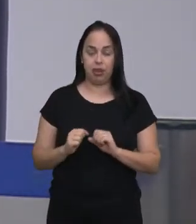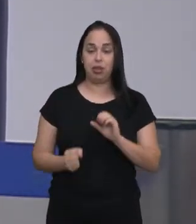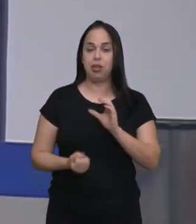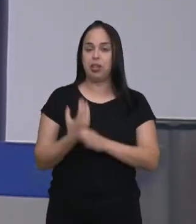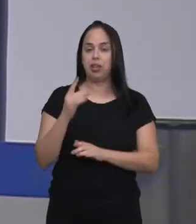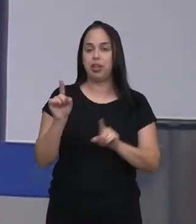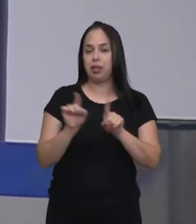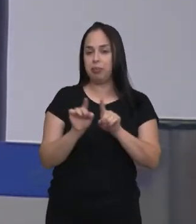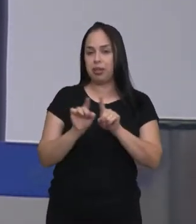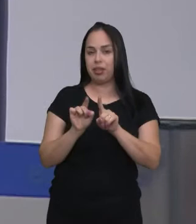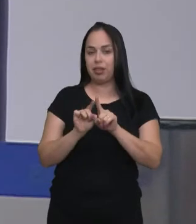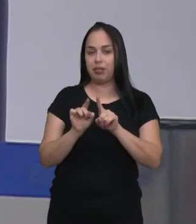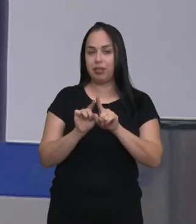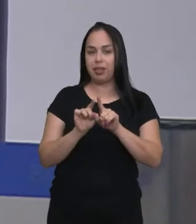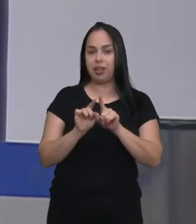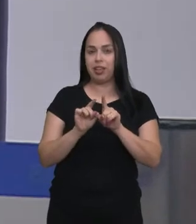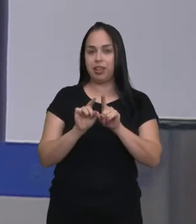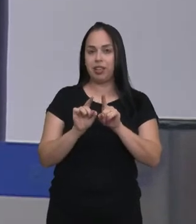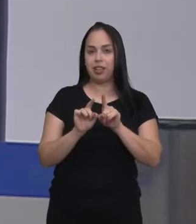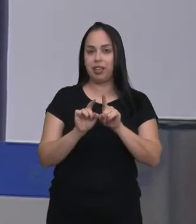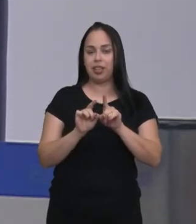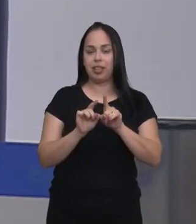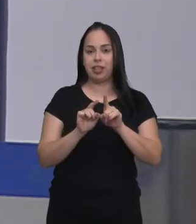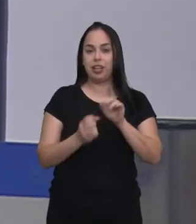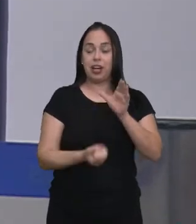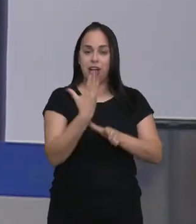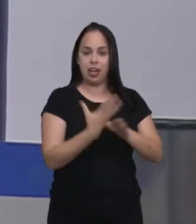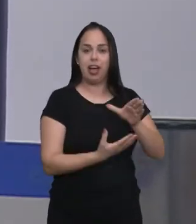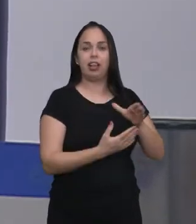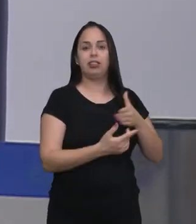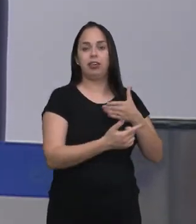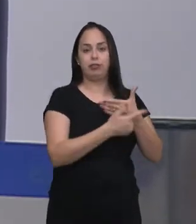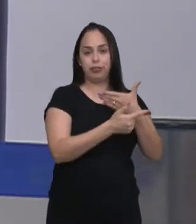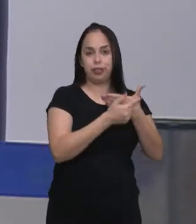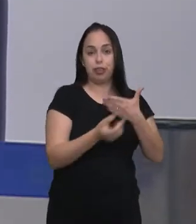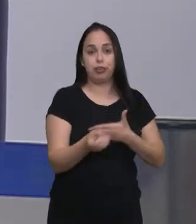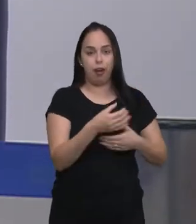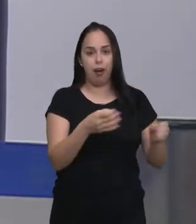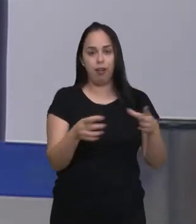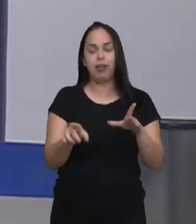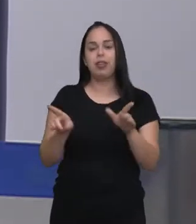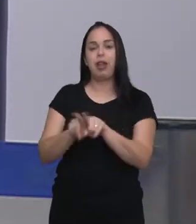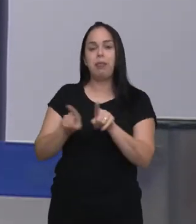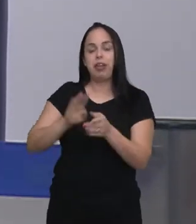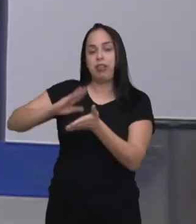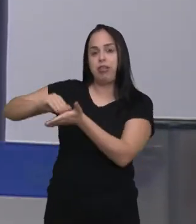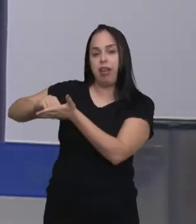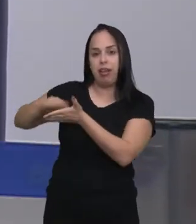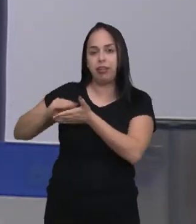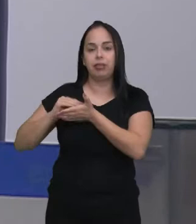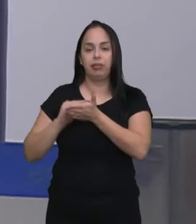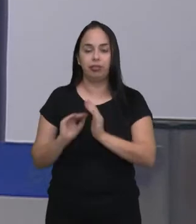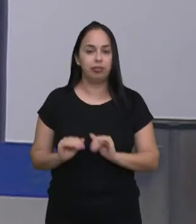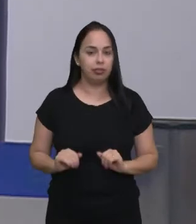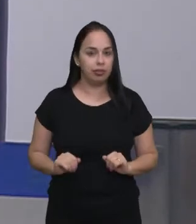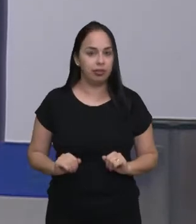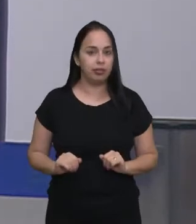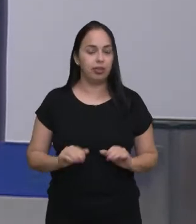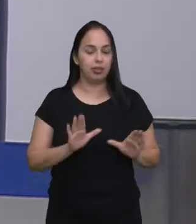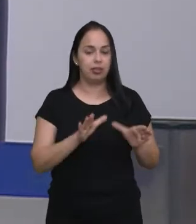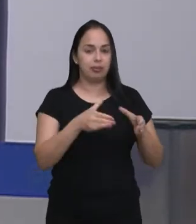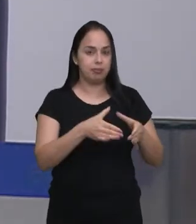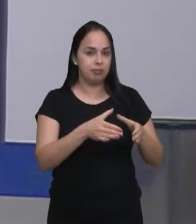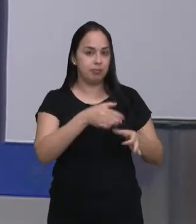criação e extinção de cargos em comissão e funções gratificadas e da outras providências. Comissões